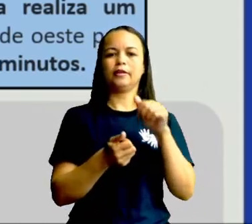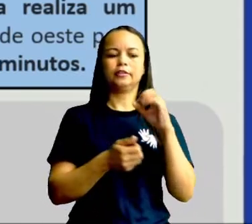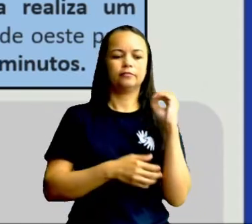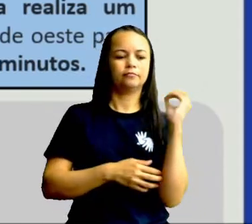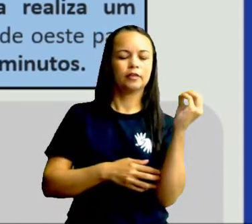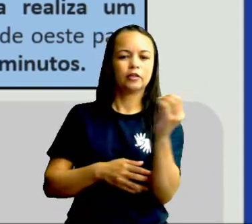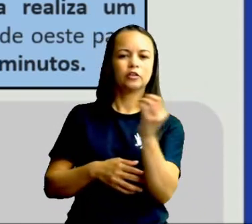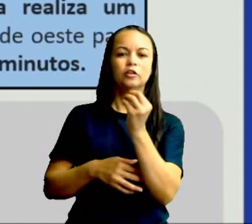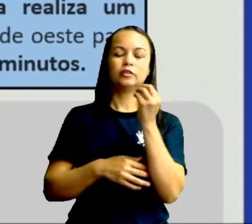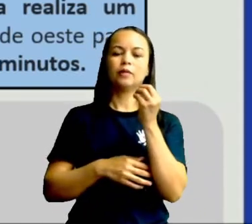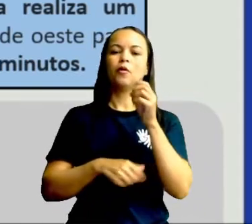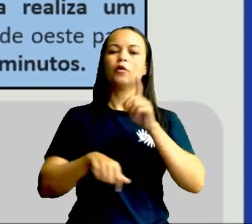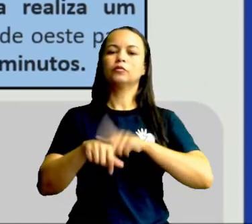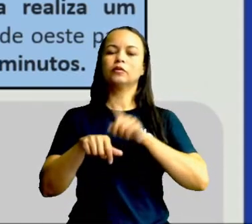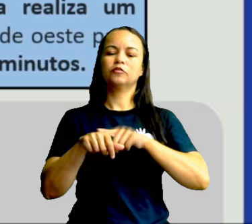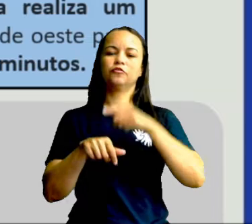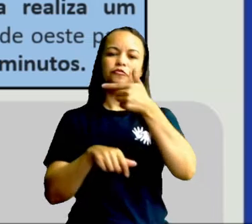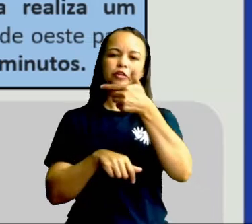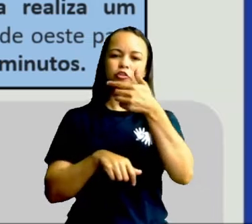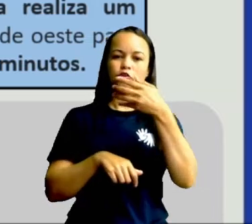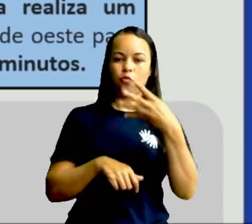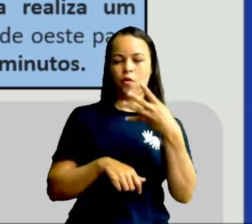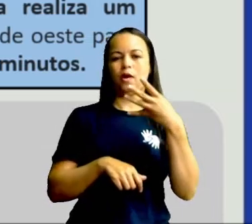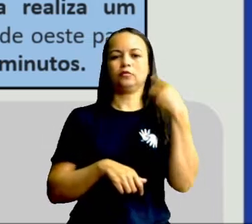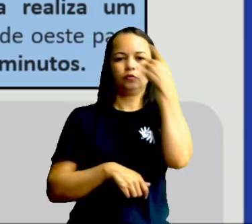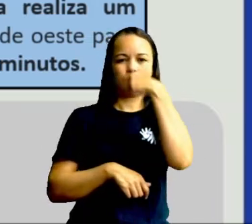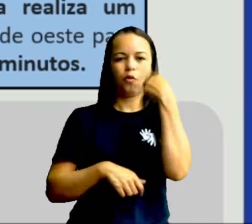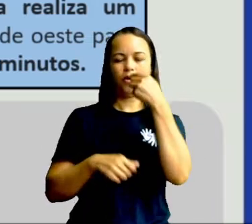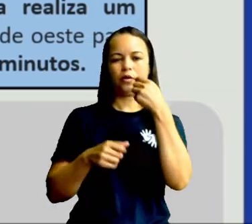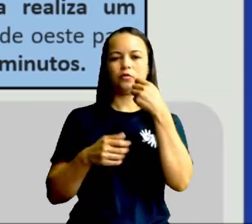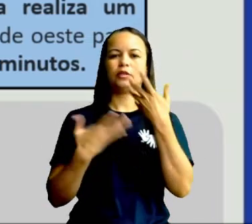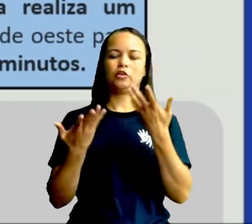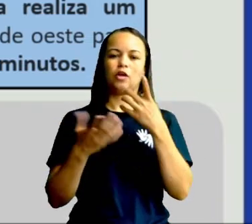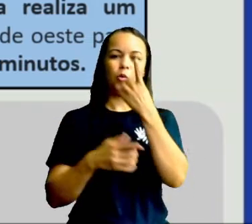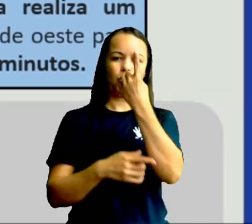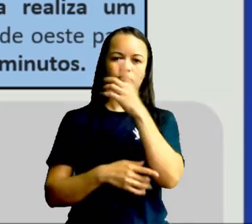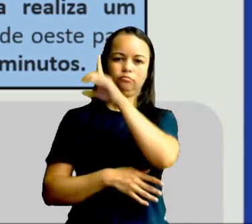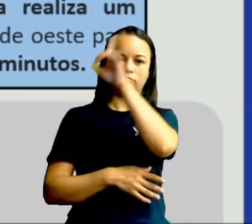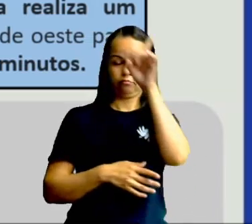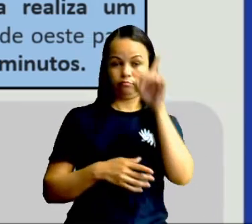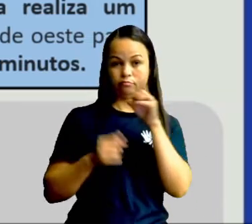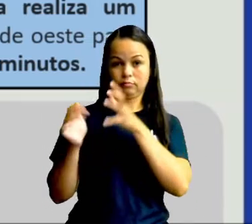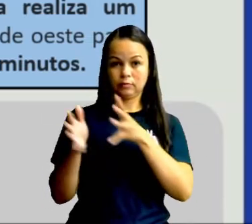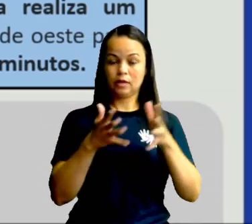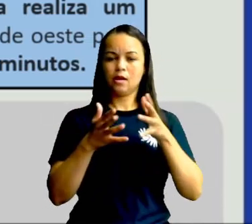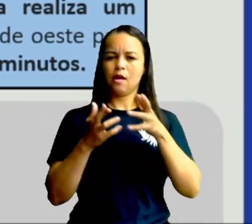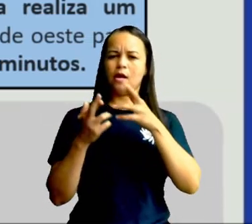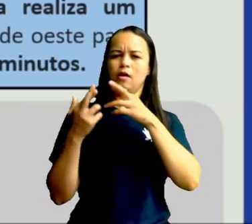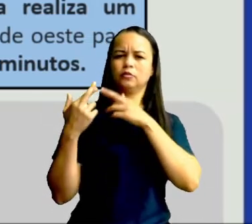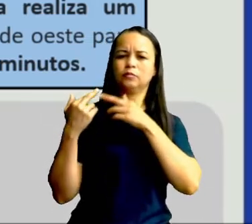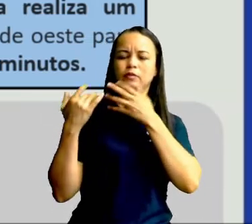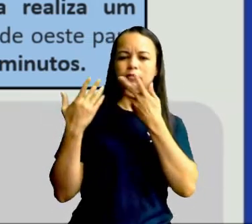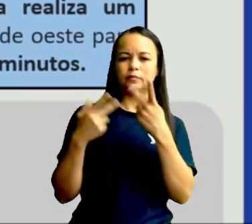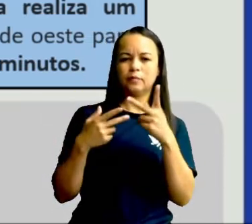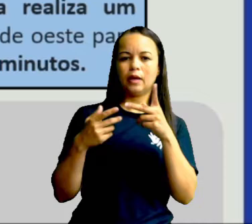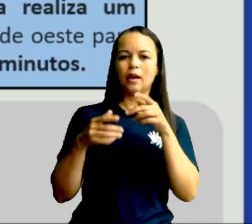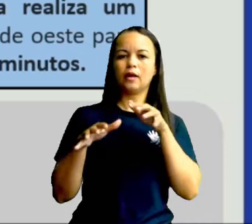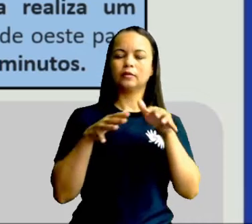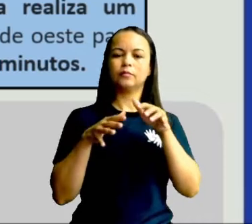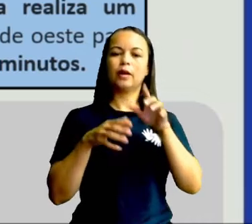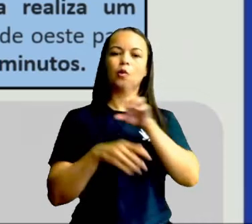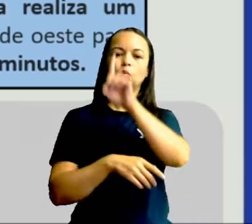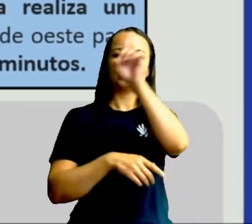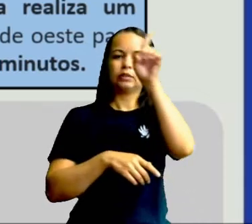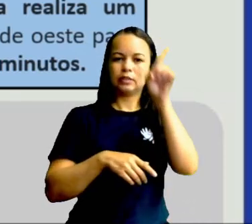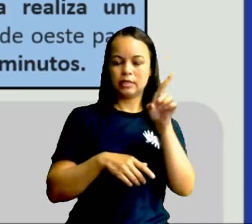rotação demora em torno de 24 horas, ou seja, um dia. A rotação é responsável pela alternância de